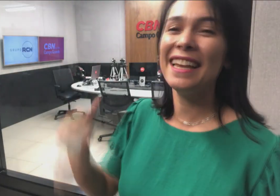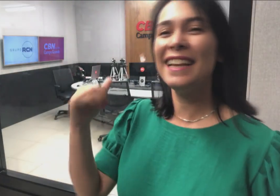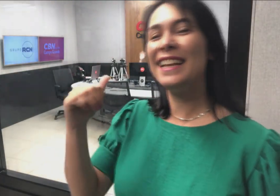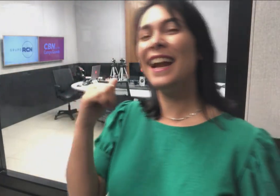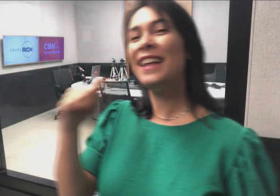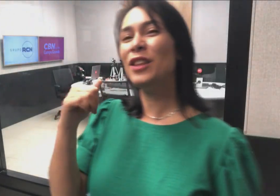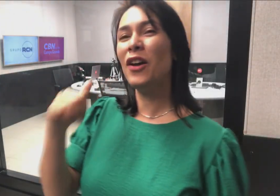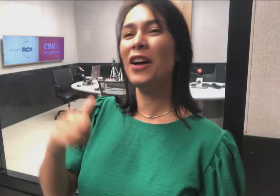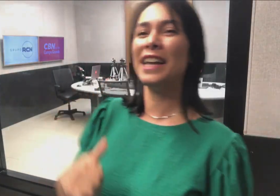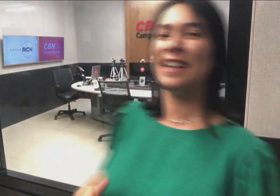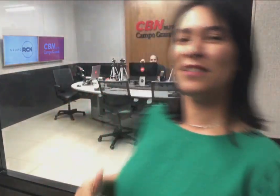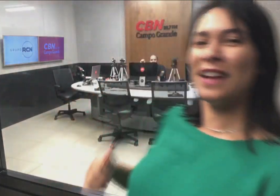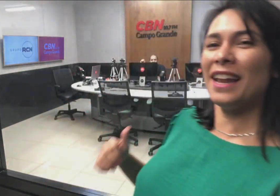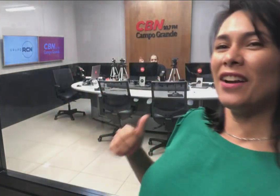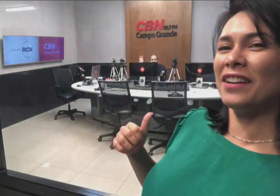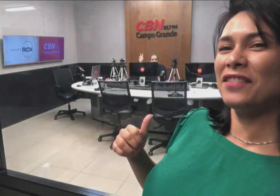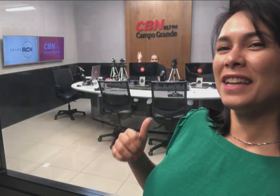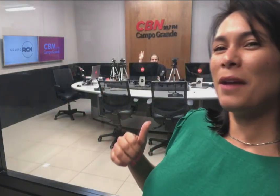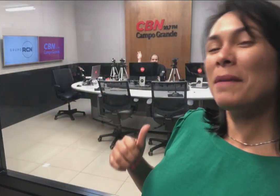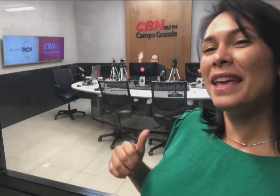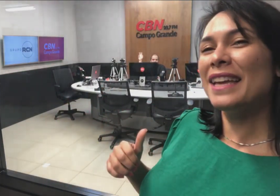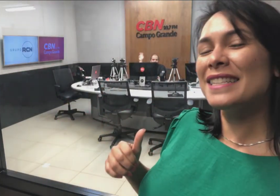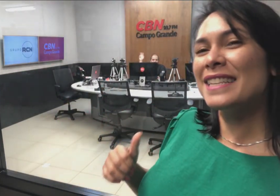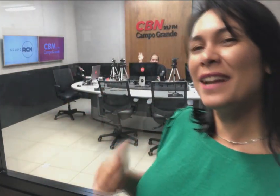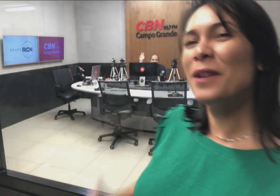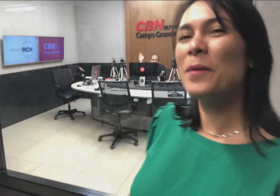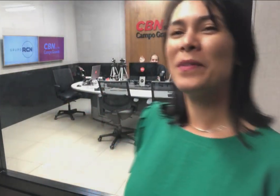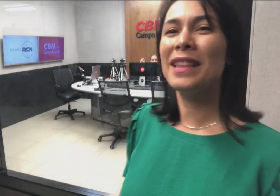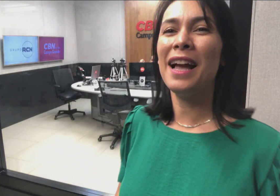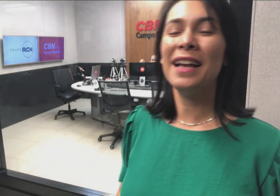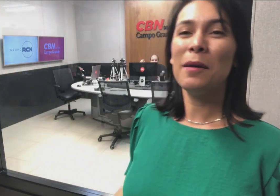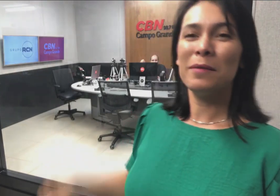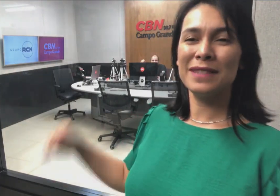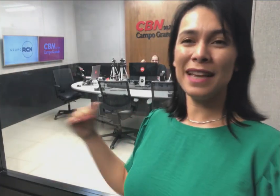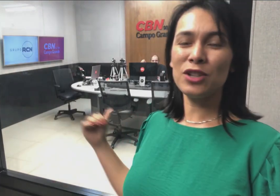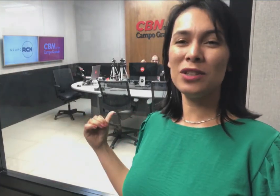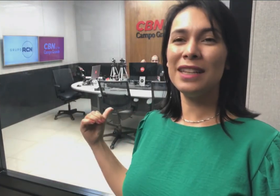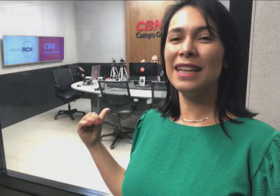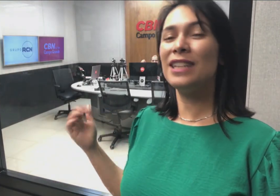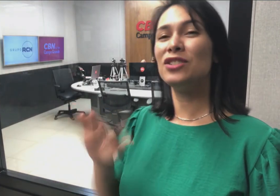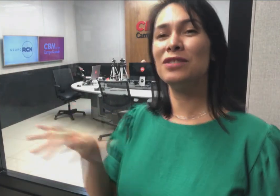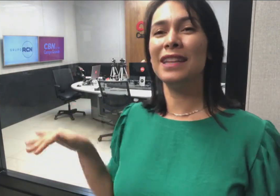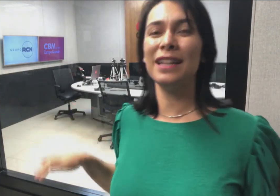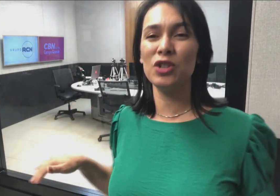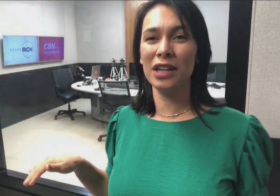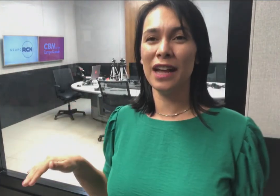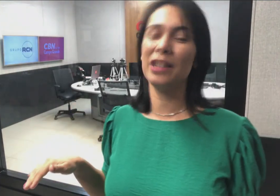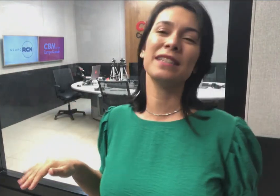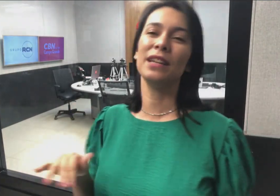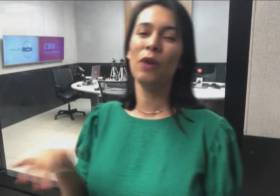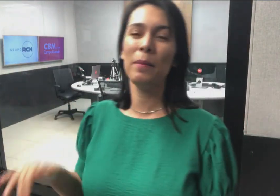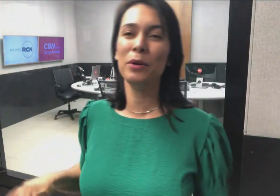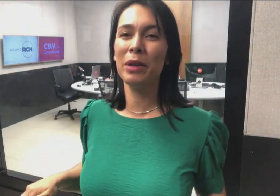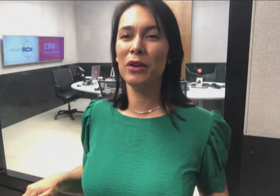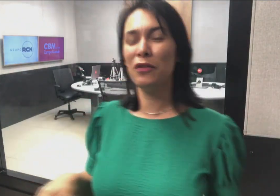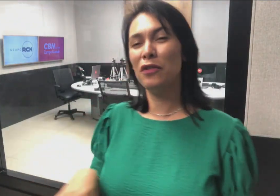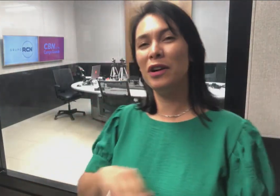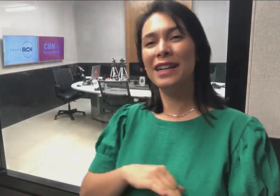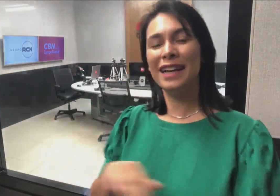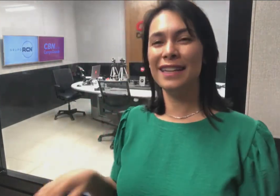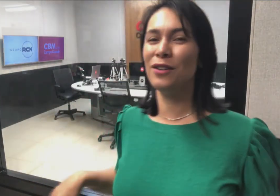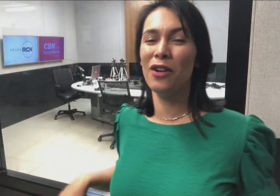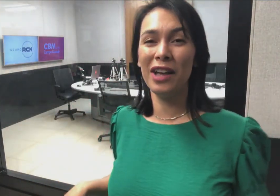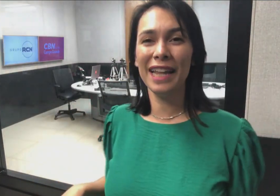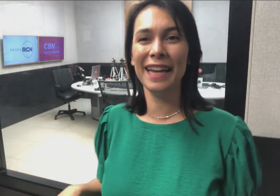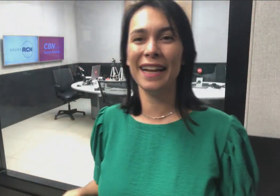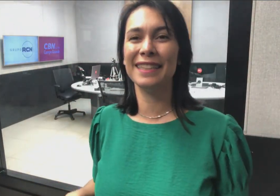parça, ele adora, ele fica lá, ó, fica na mesa, tá? Sem a ajuda dele, a gente não tem nem jornal, né? Se ele não abrir o